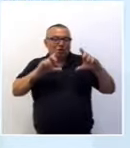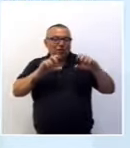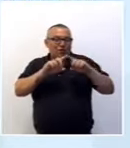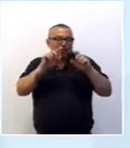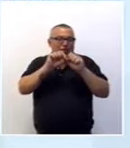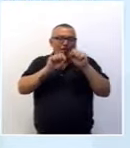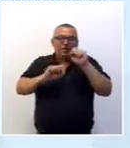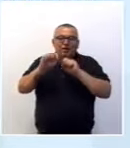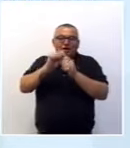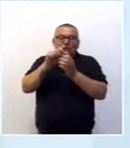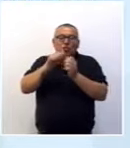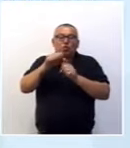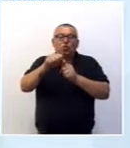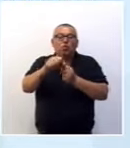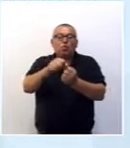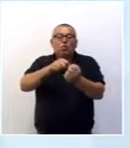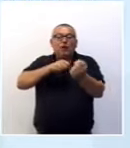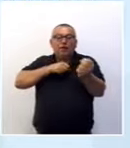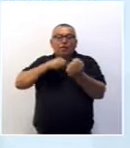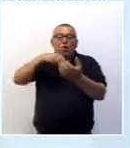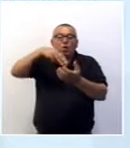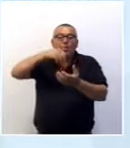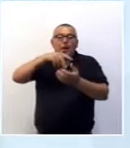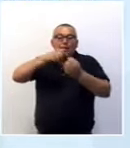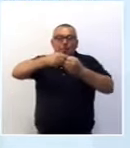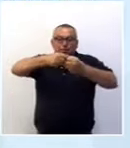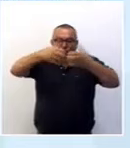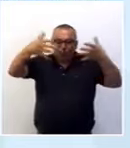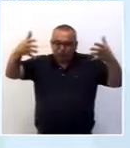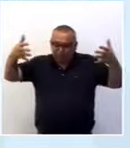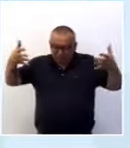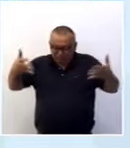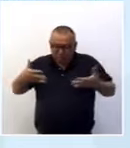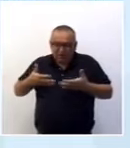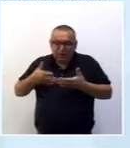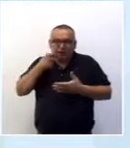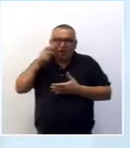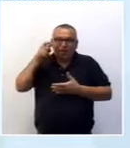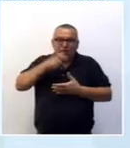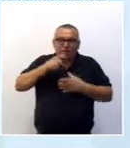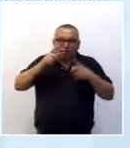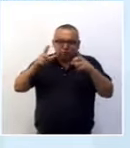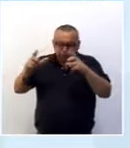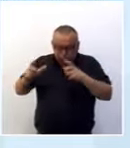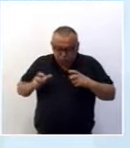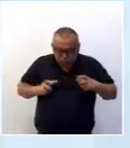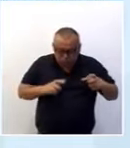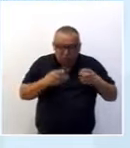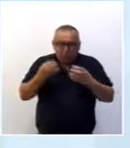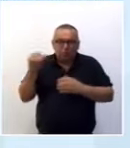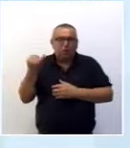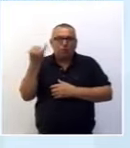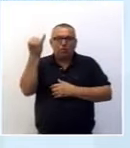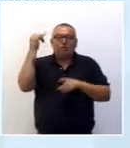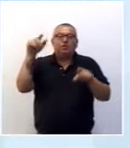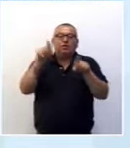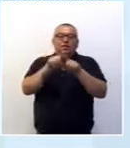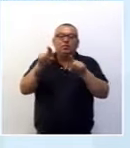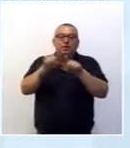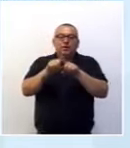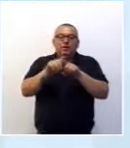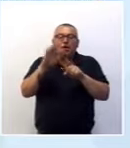levantamentos topográficos, né? Então o pessoal conseguiu perceber que a fotografia era um instrumento muito importante para